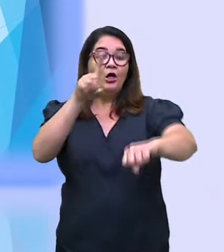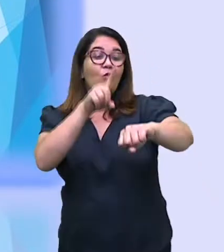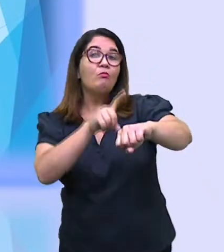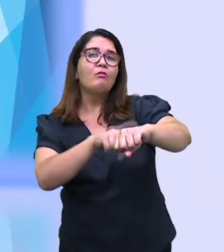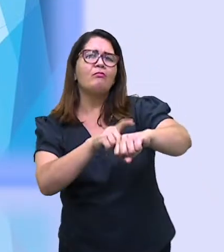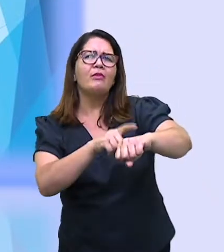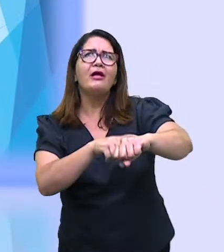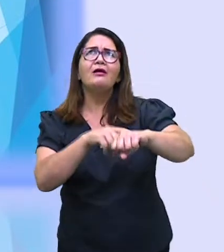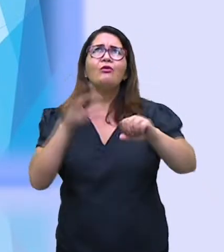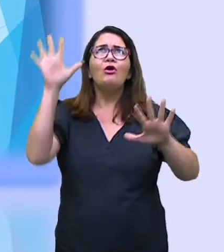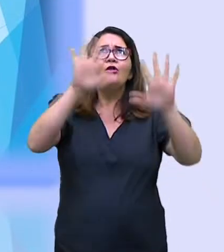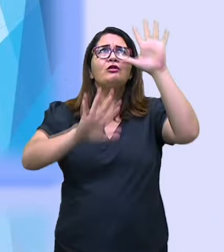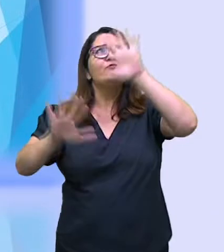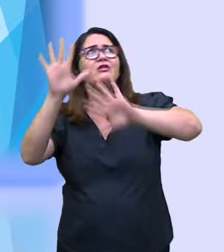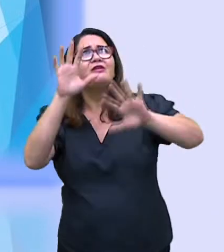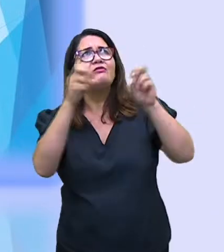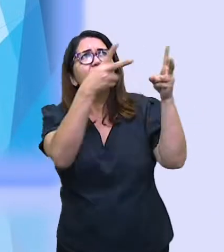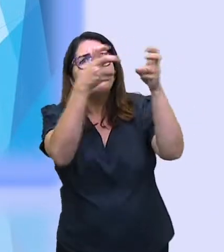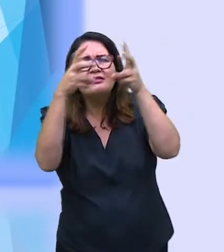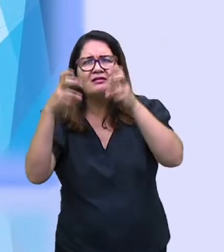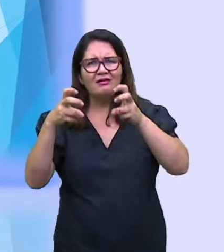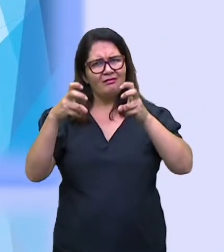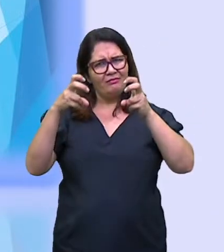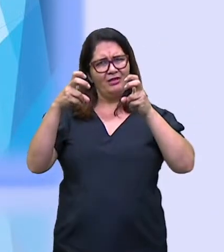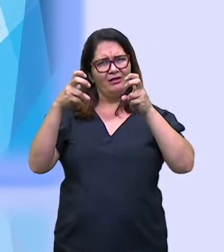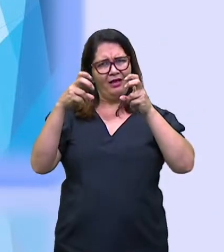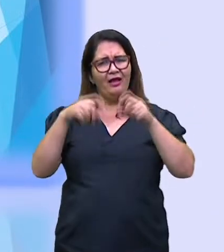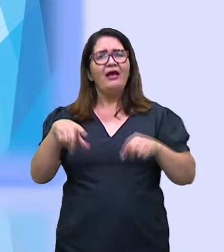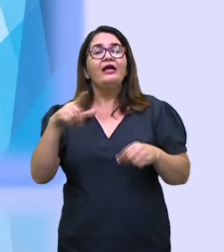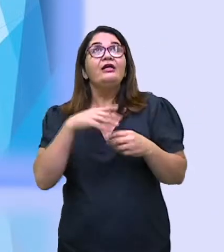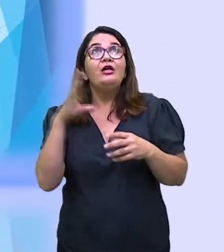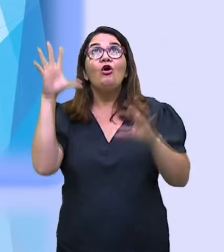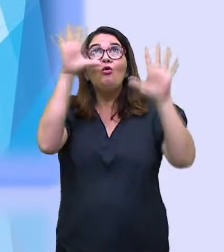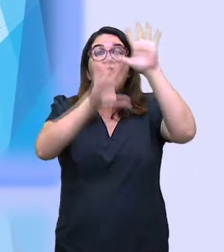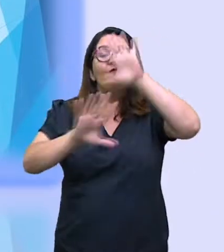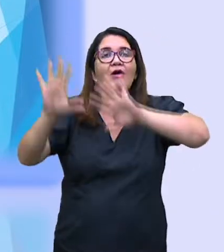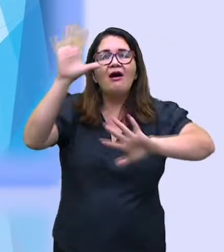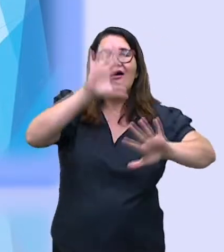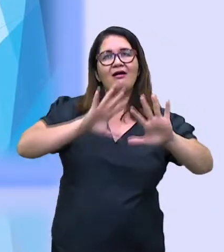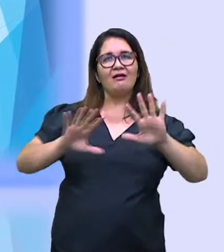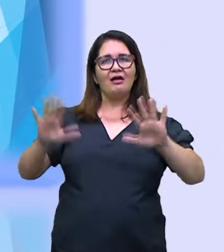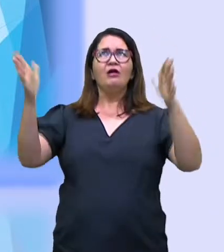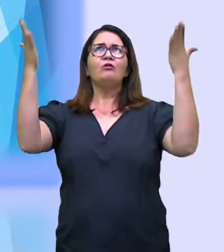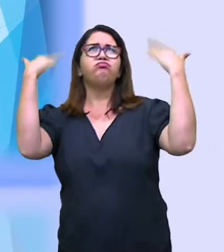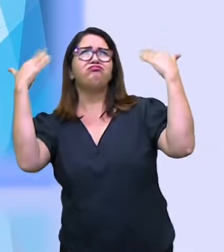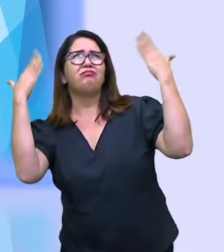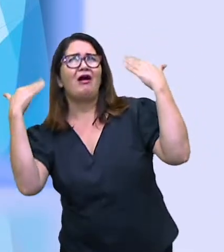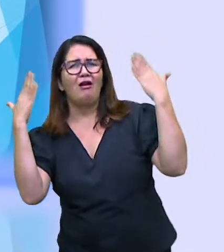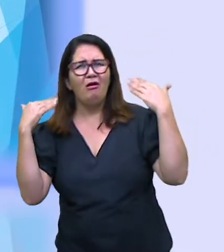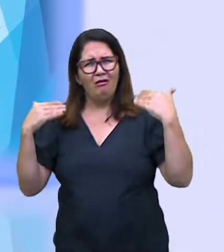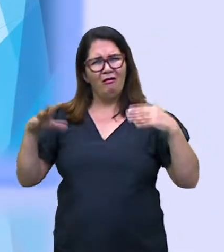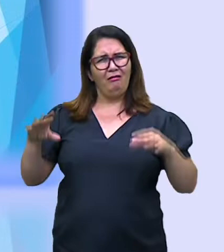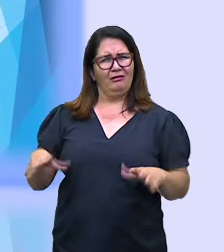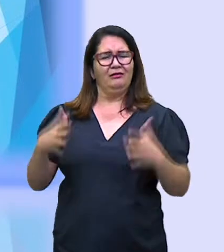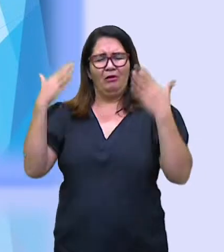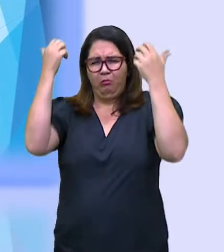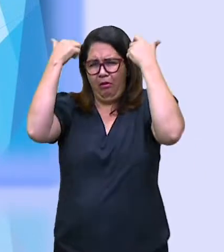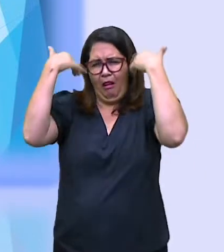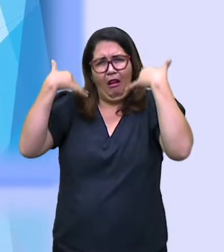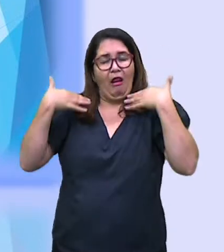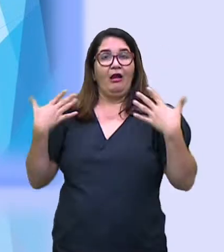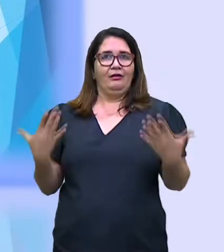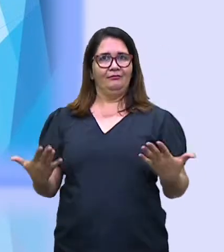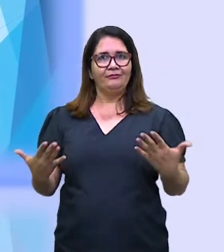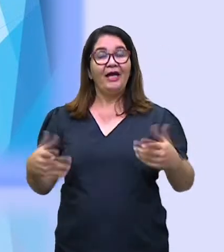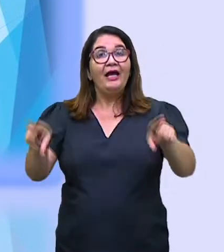não é mesmo? Então vamos lá. Bom, para falar do ar atmosférico, a gente tem que falar como que é